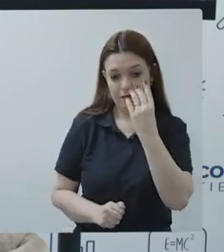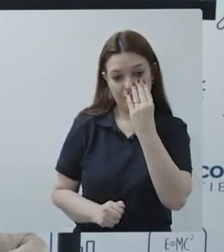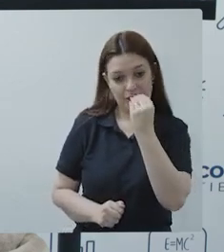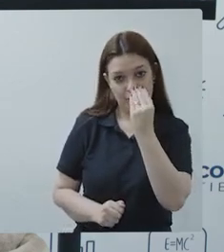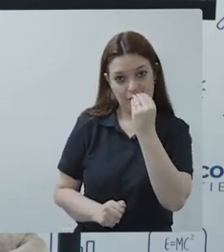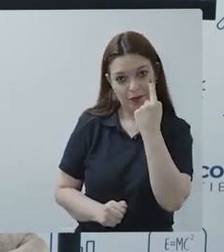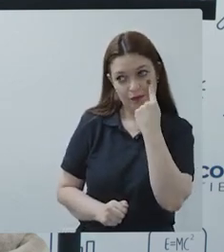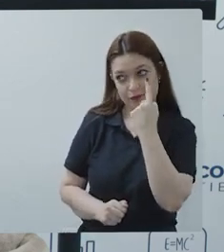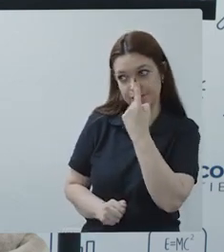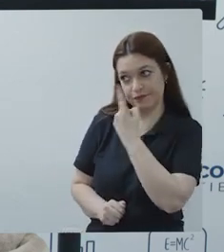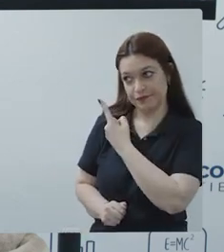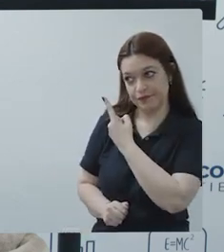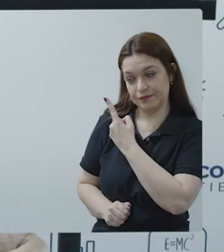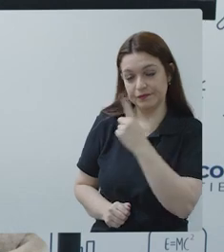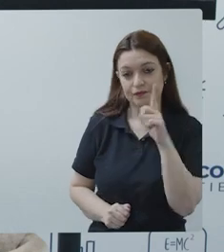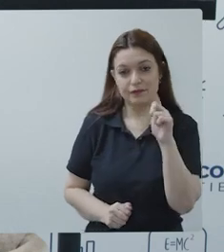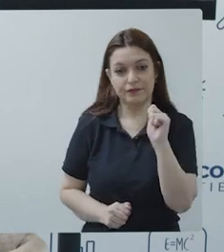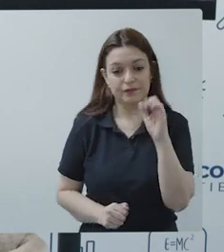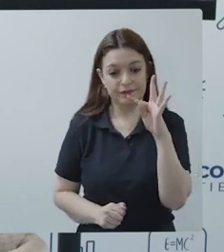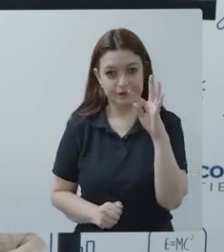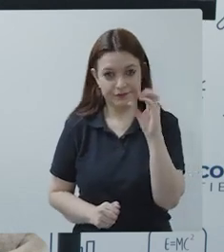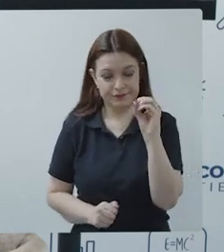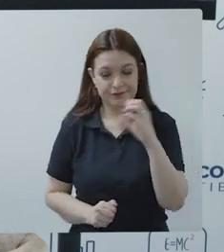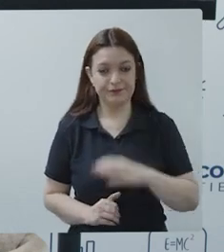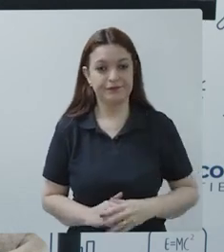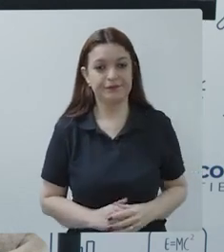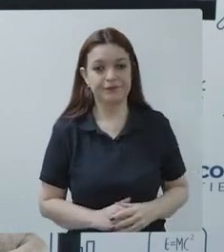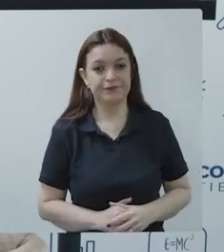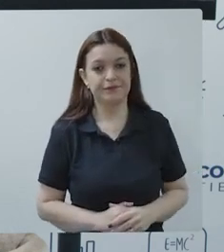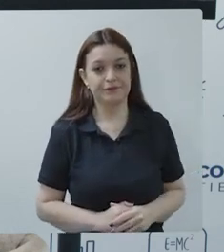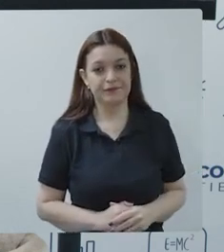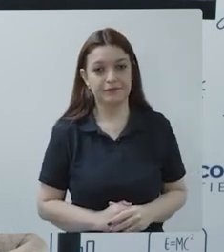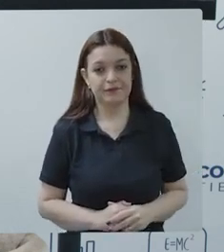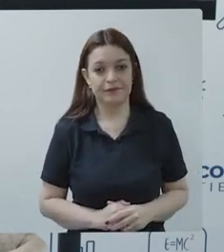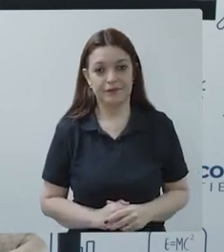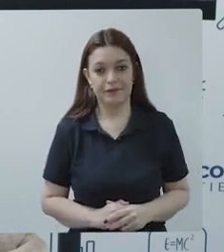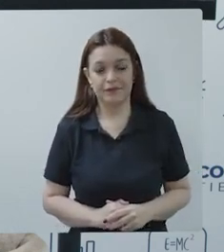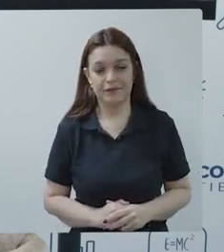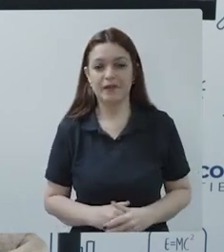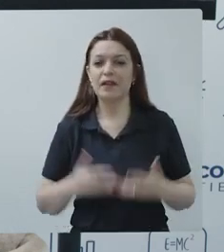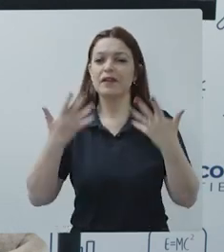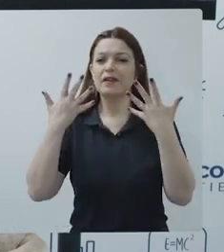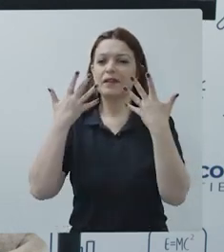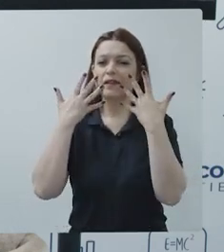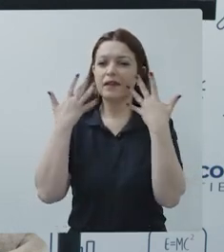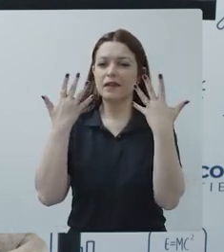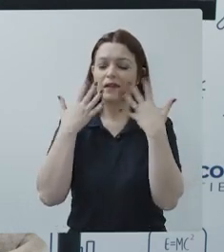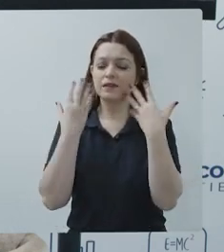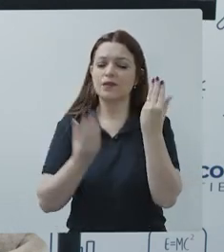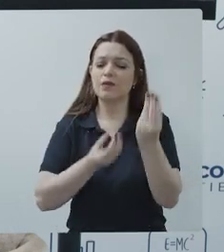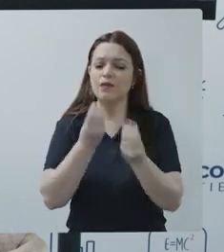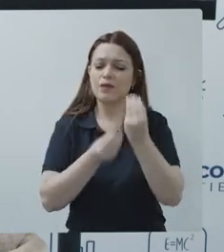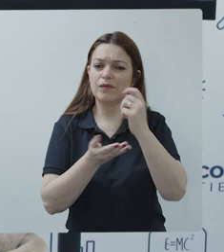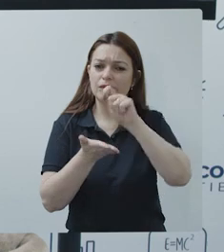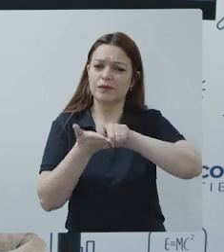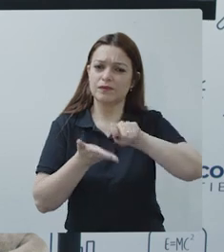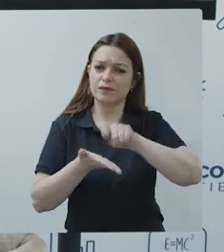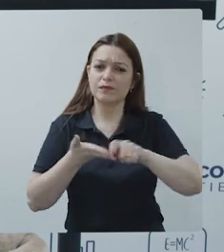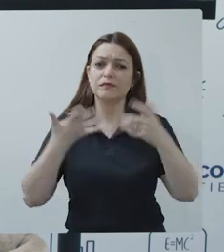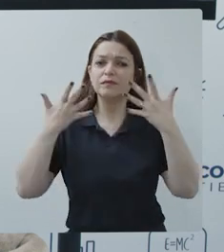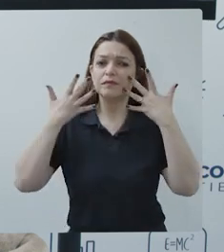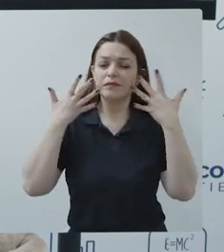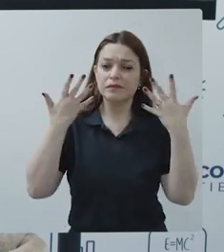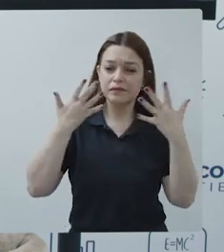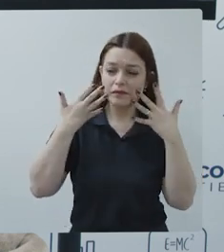Vou colocar aqui no nosso quadro preto. Gato. Para formar a palavra gato, eu utilizo